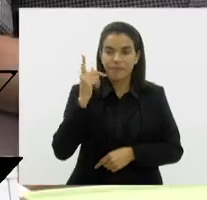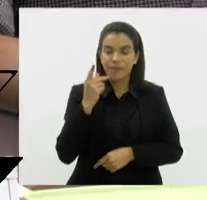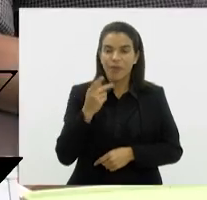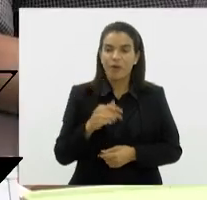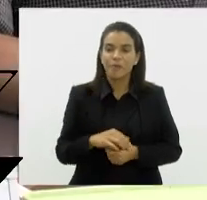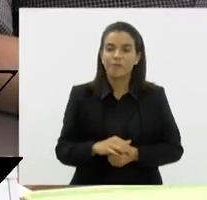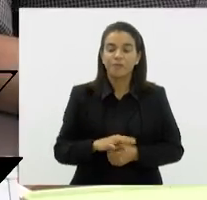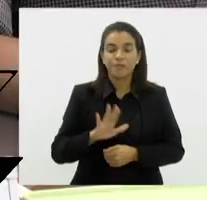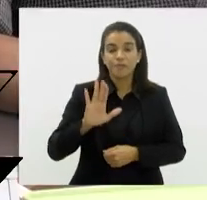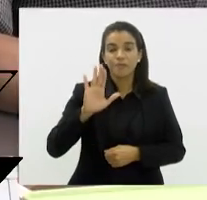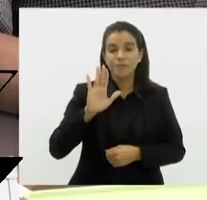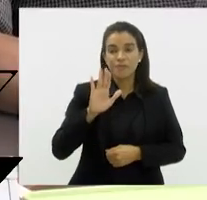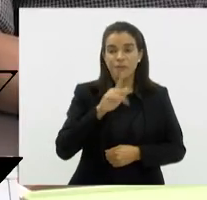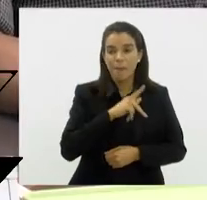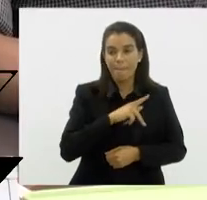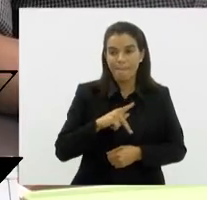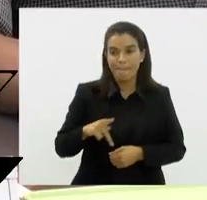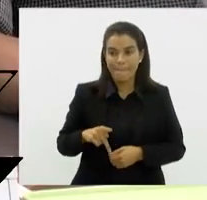Senhor presidente,